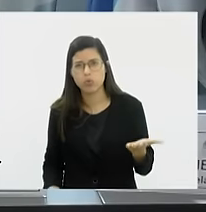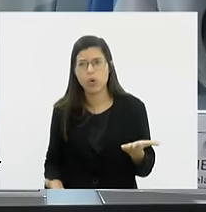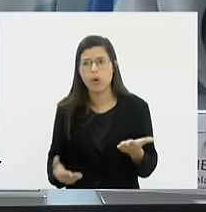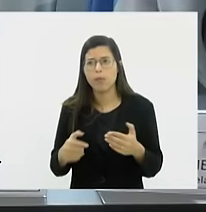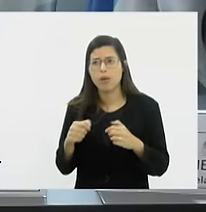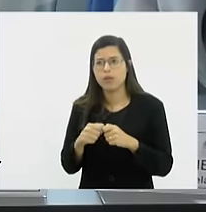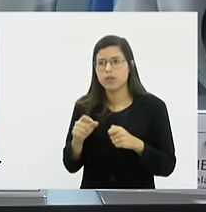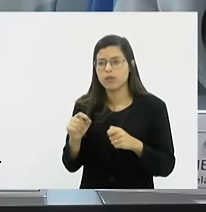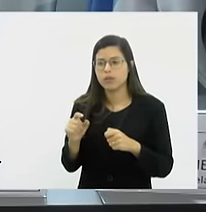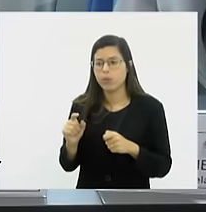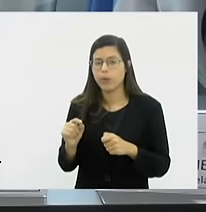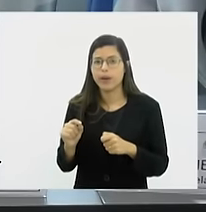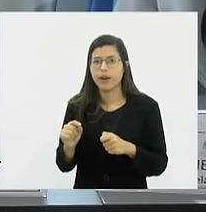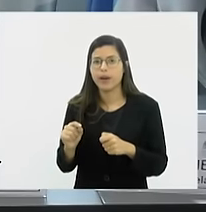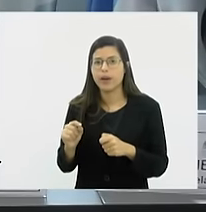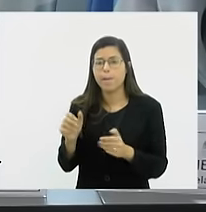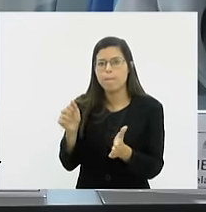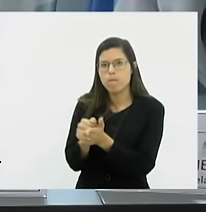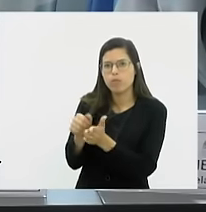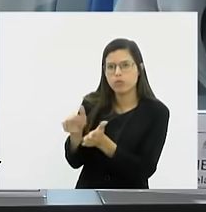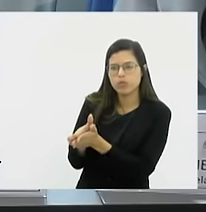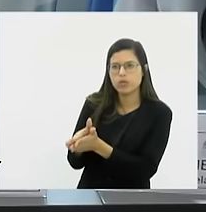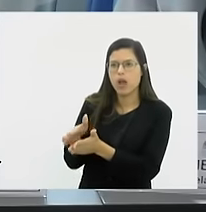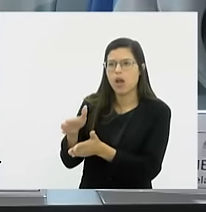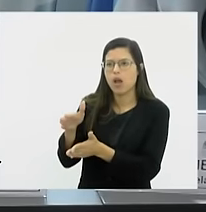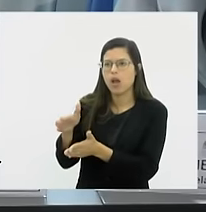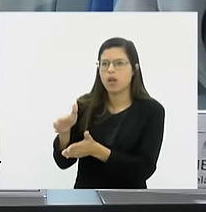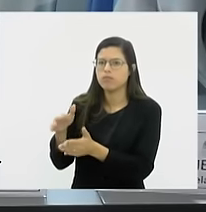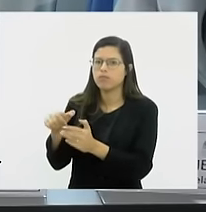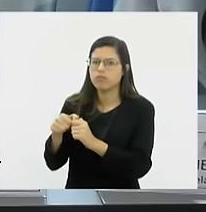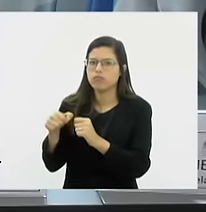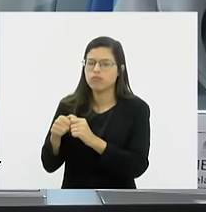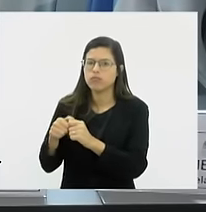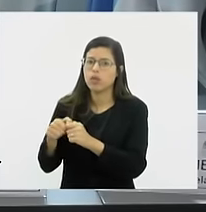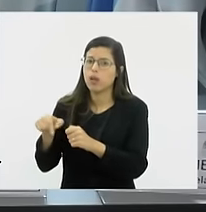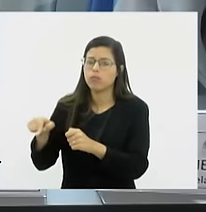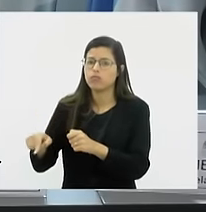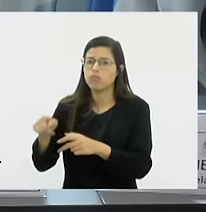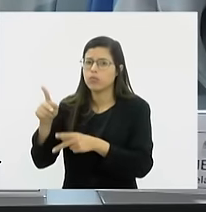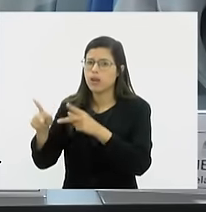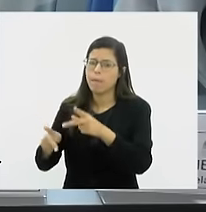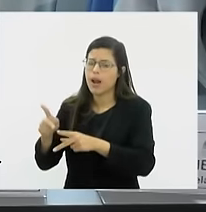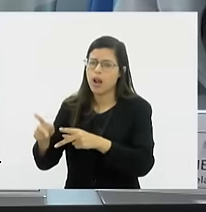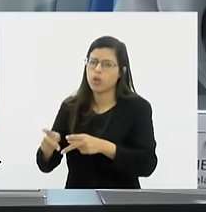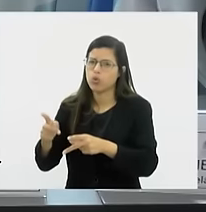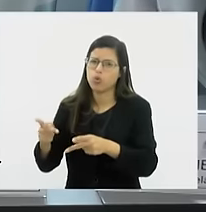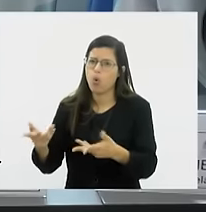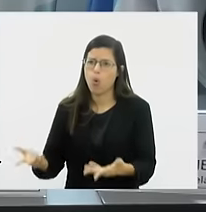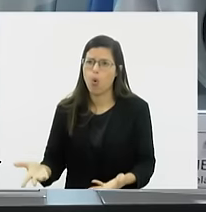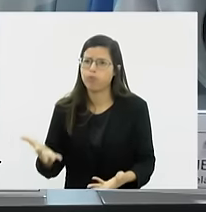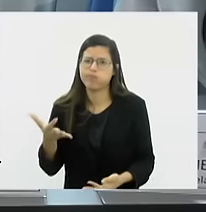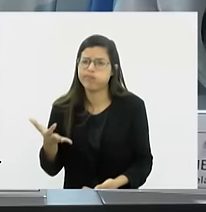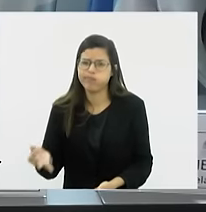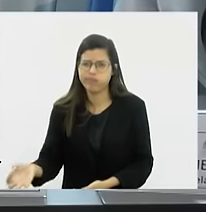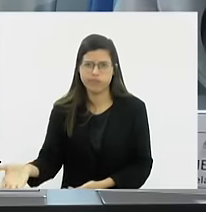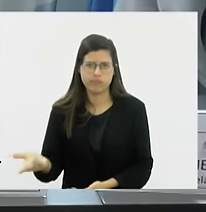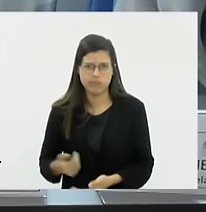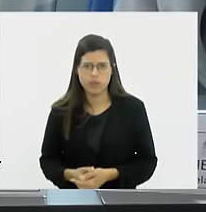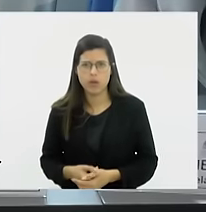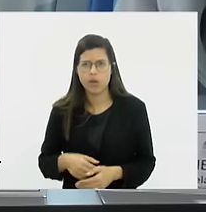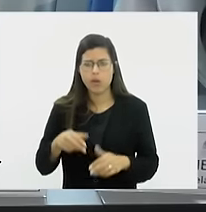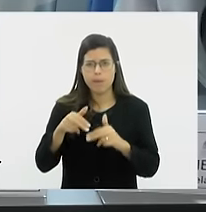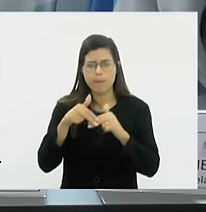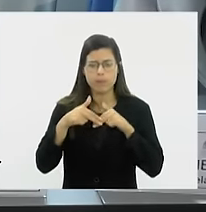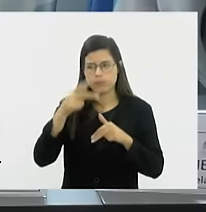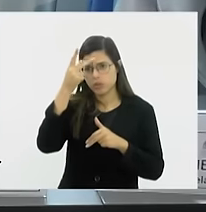bunda do trabalhador. Desculpa a expressão grotesca, mas é isso que acontece. Por isso que as pessoas ficam de joelho chorando, implorando.